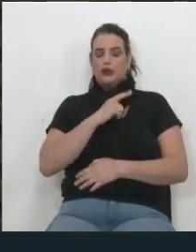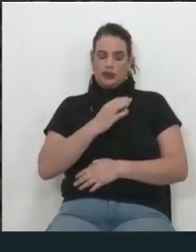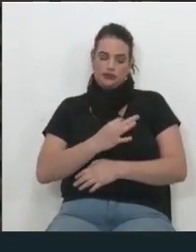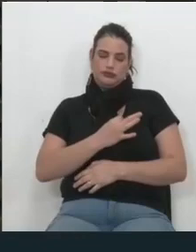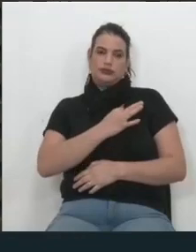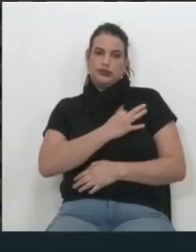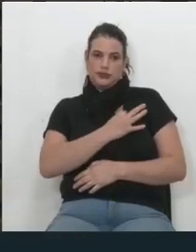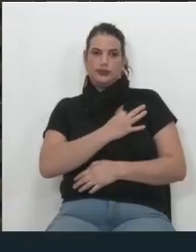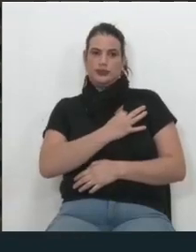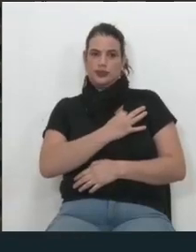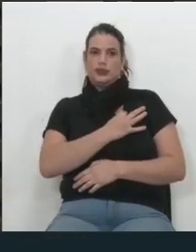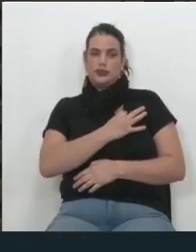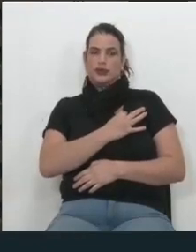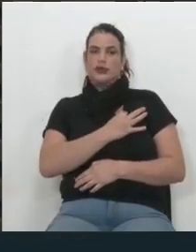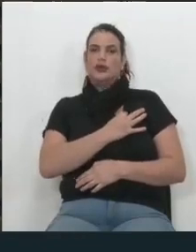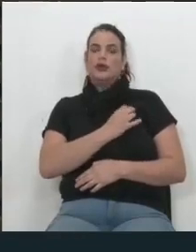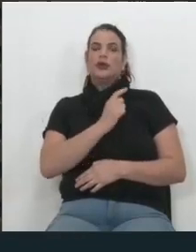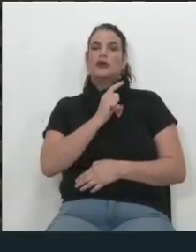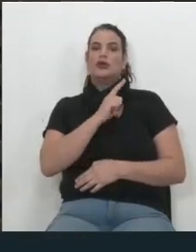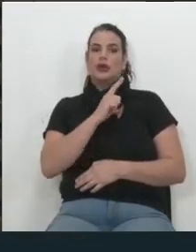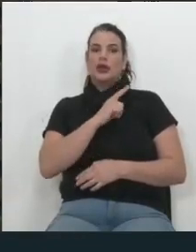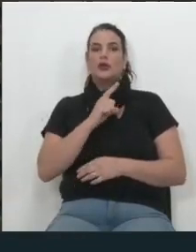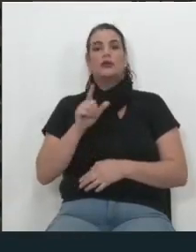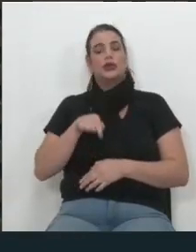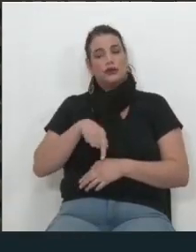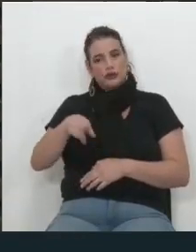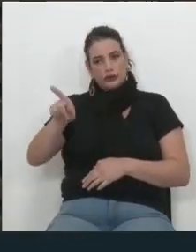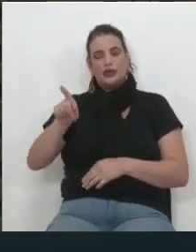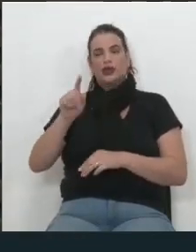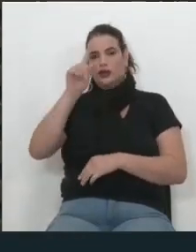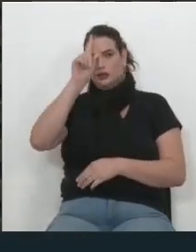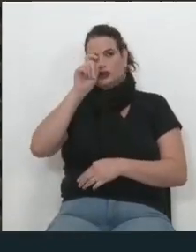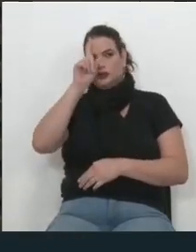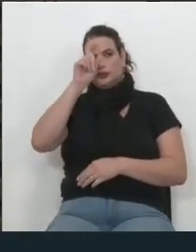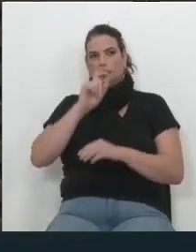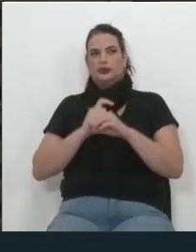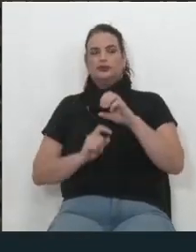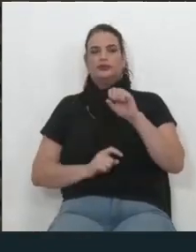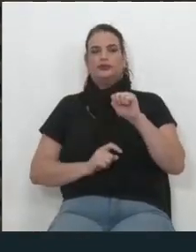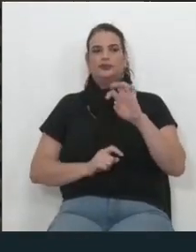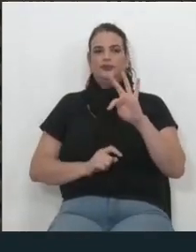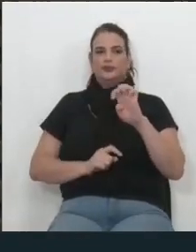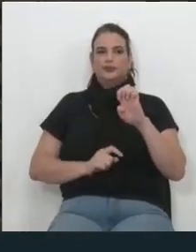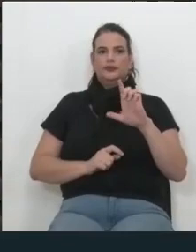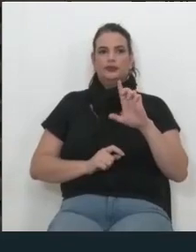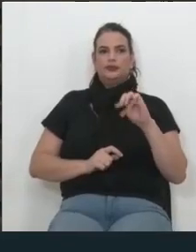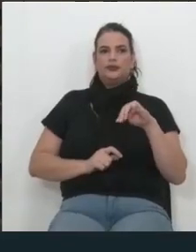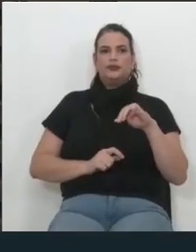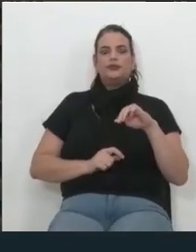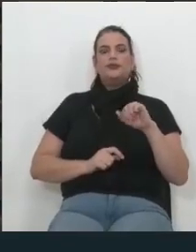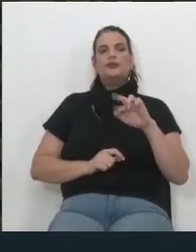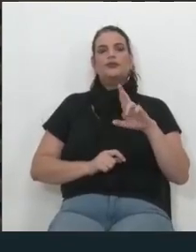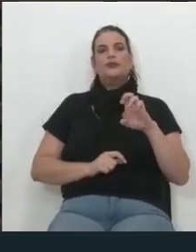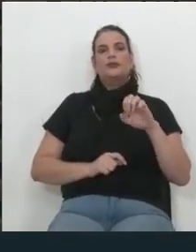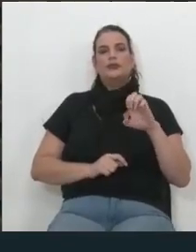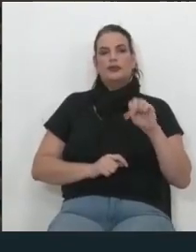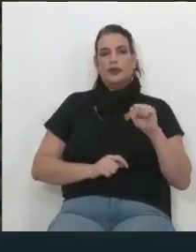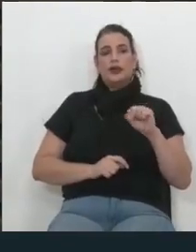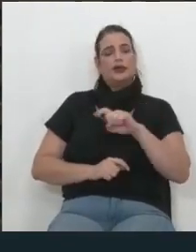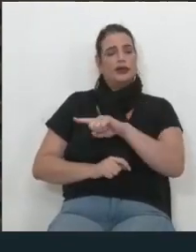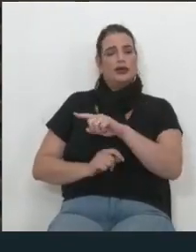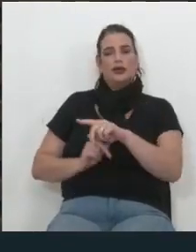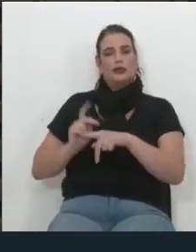foi colocado lá no Hospital Estela Maris. É um hospital extremamente importante para a